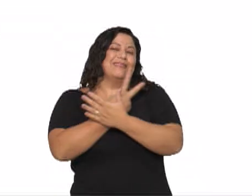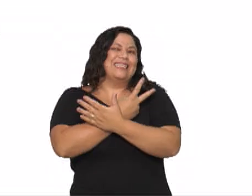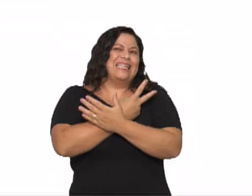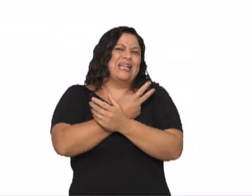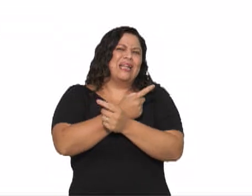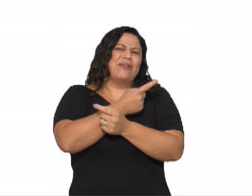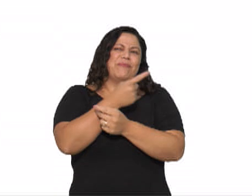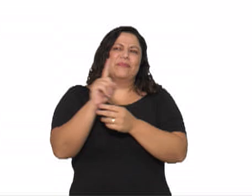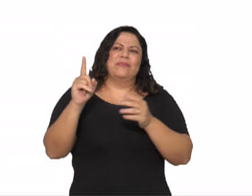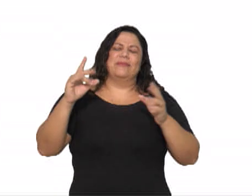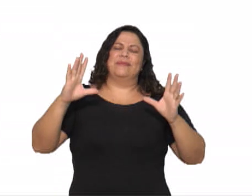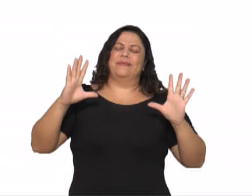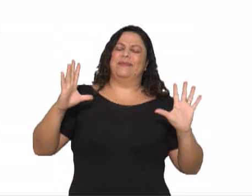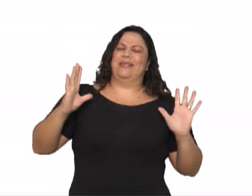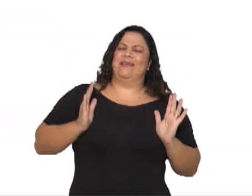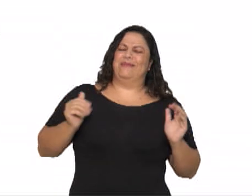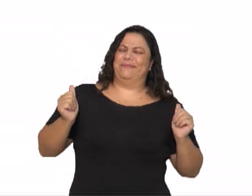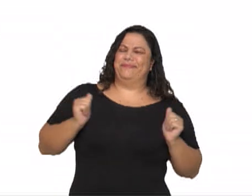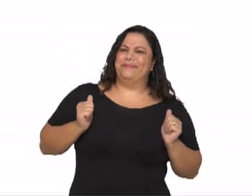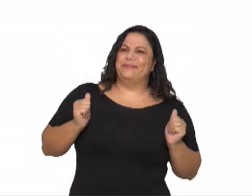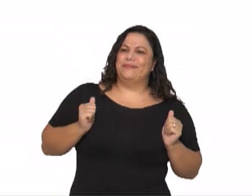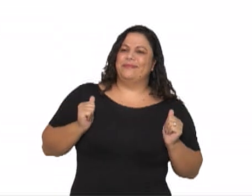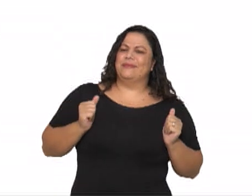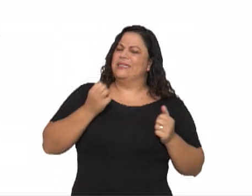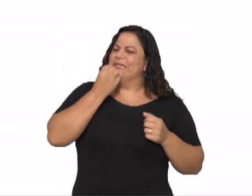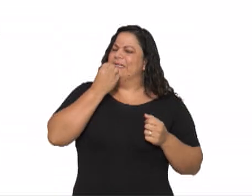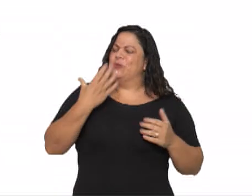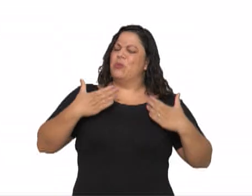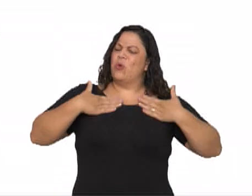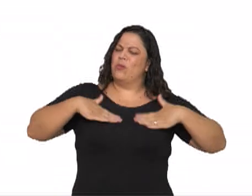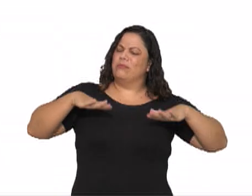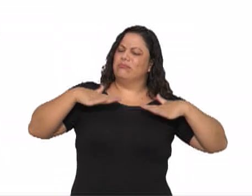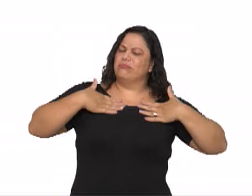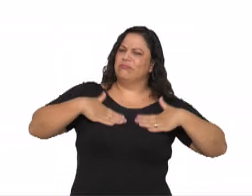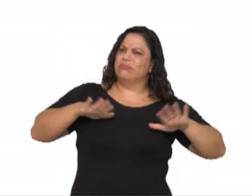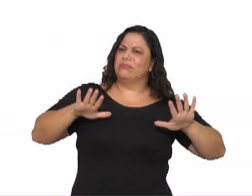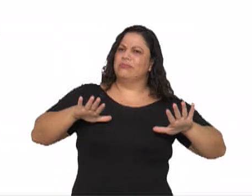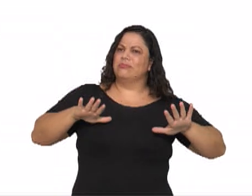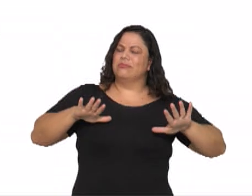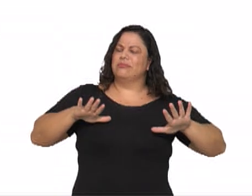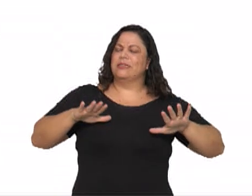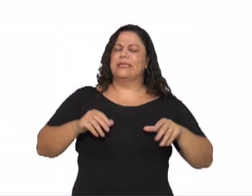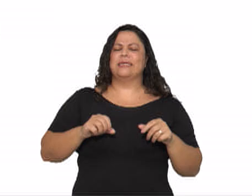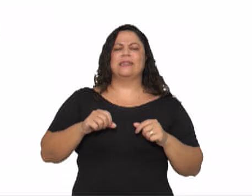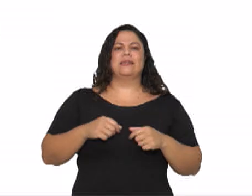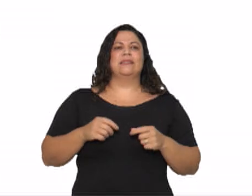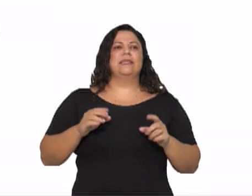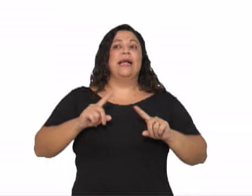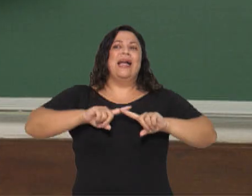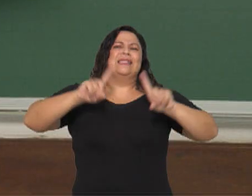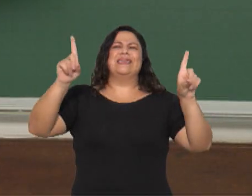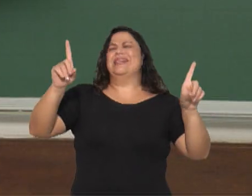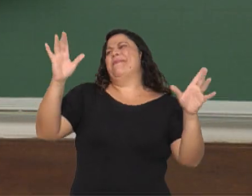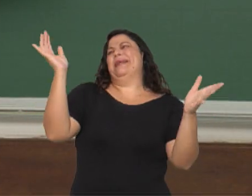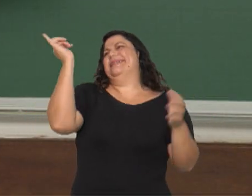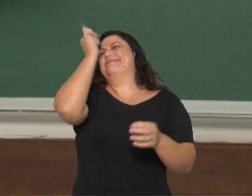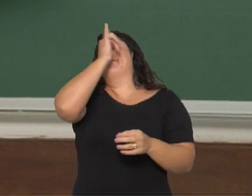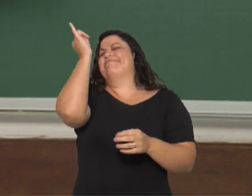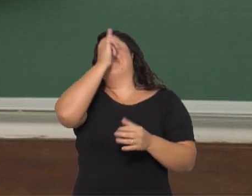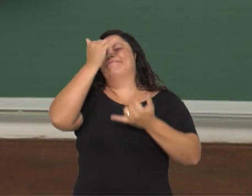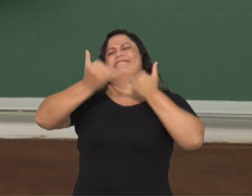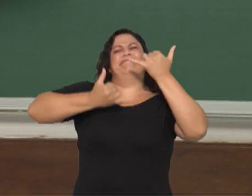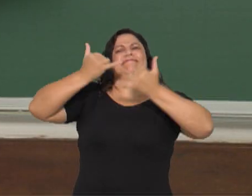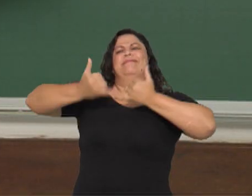me relaxaria, eu ficaria de boa, tranquilo. Seria mais tonto de lo que he sido, seria mais bobalhão.